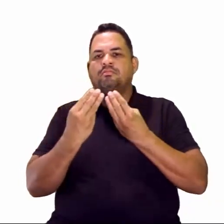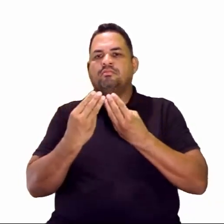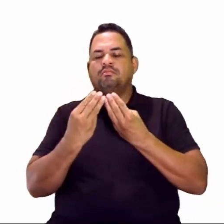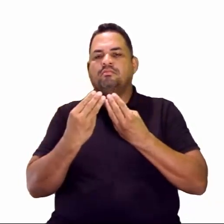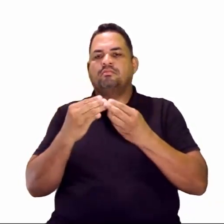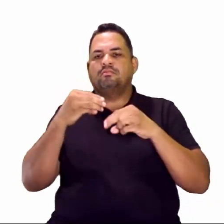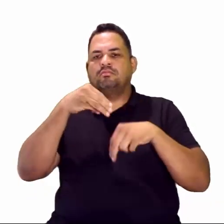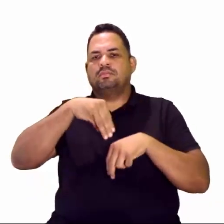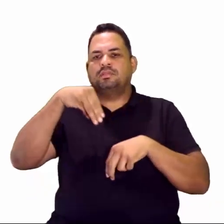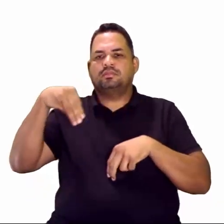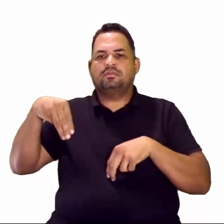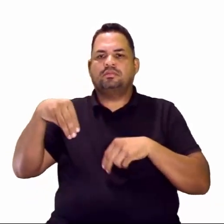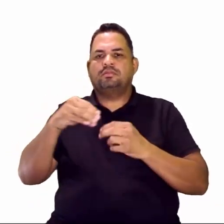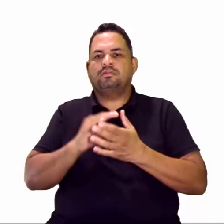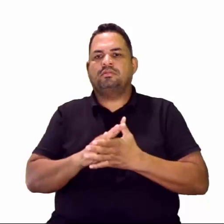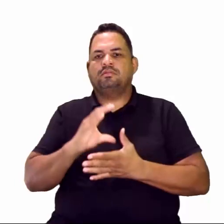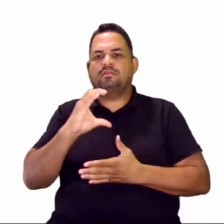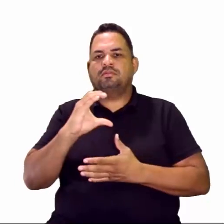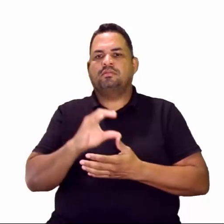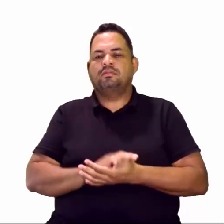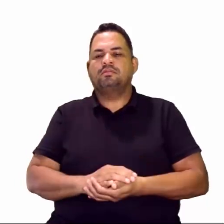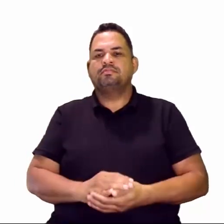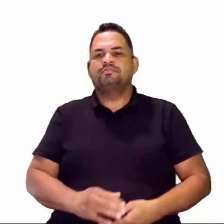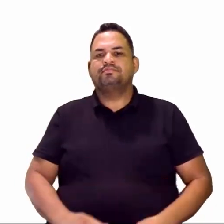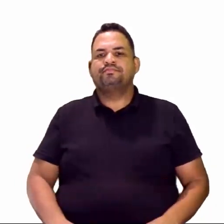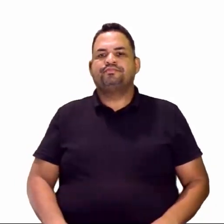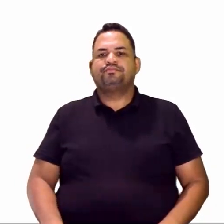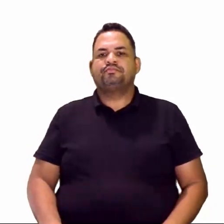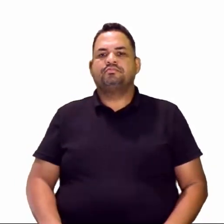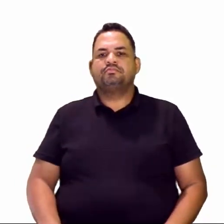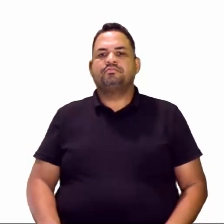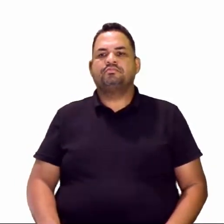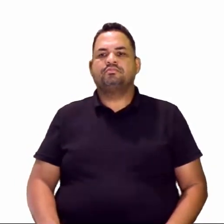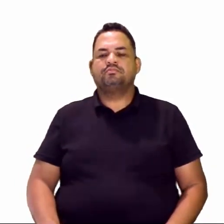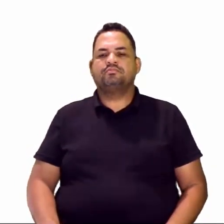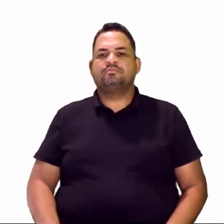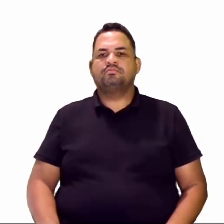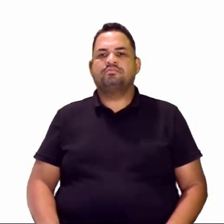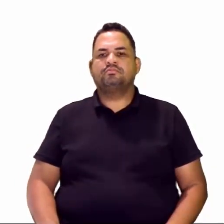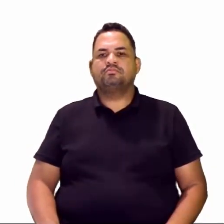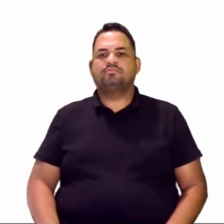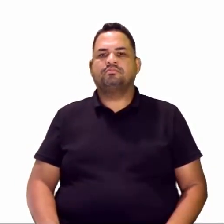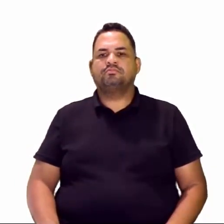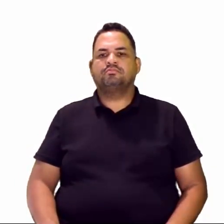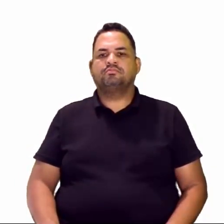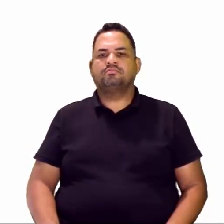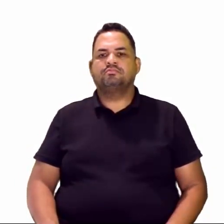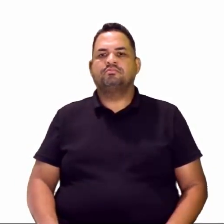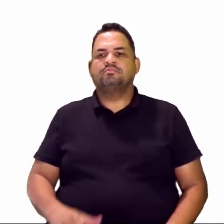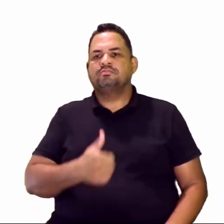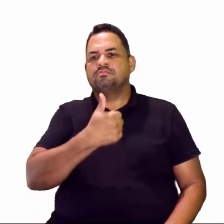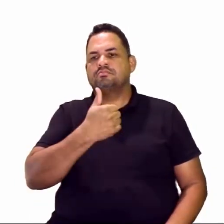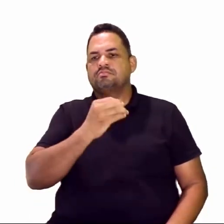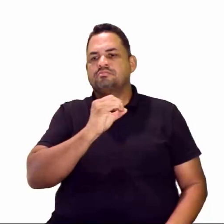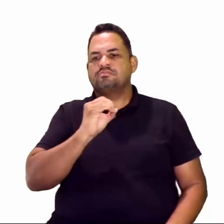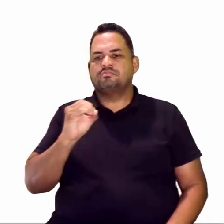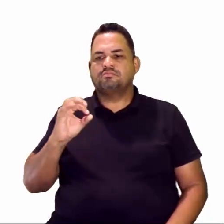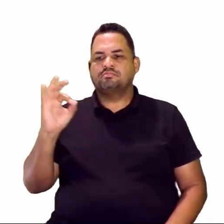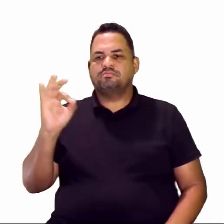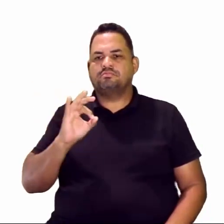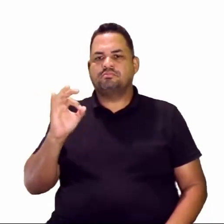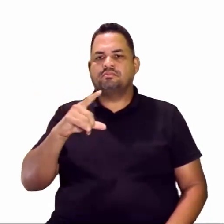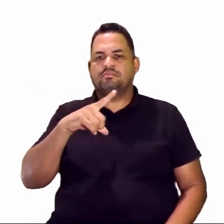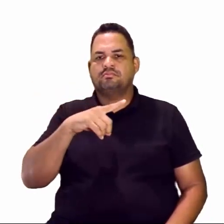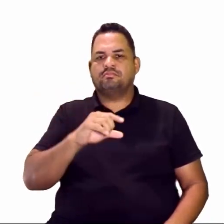molar do etileno glicol. E aí, sendo 100%,